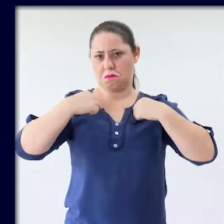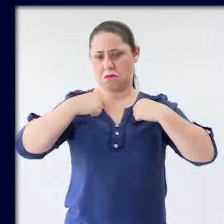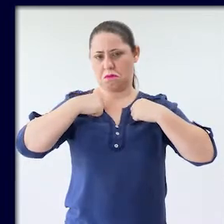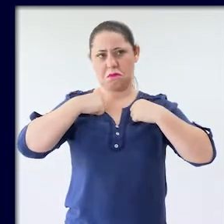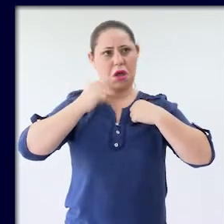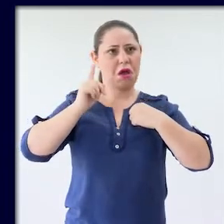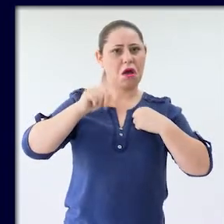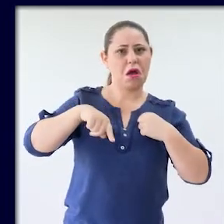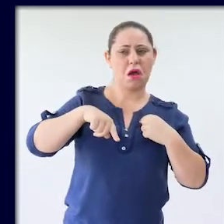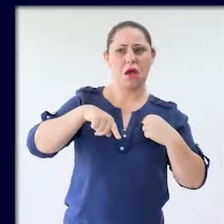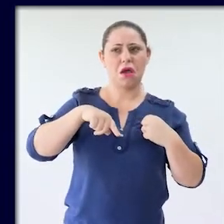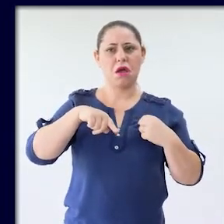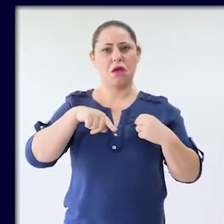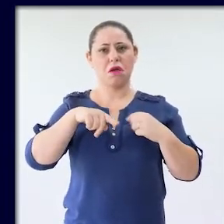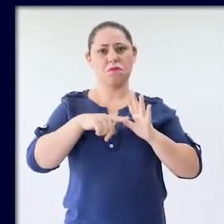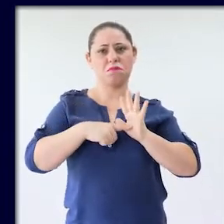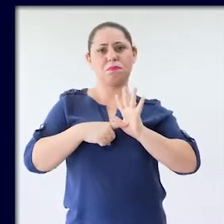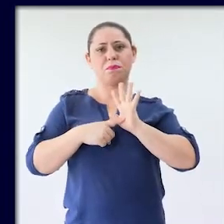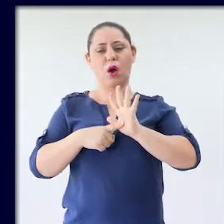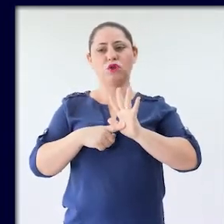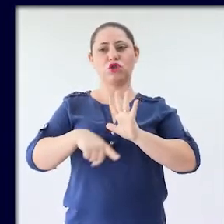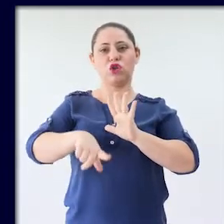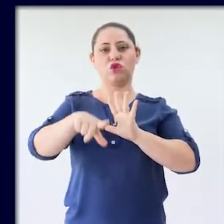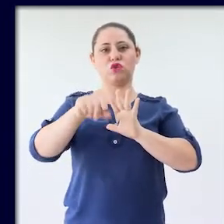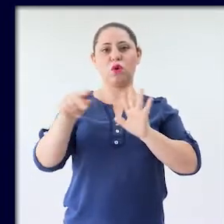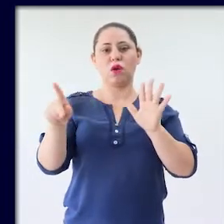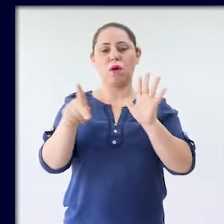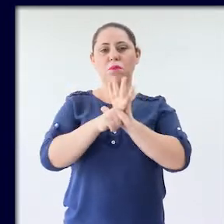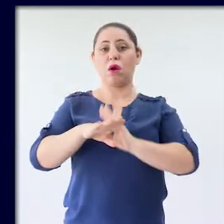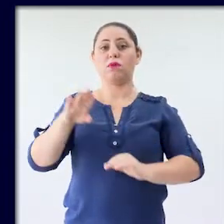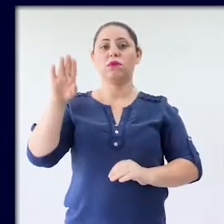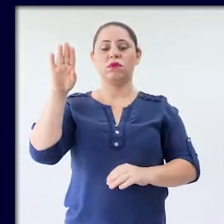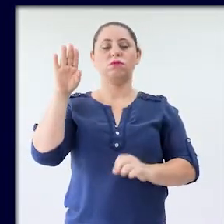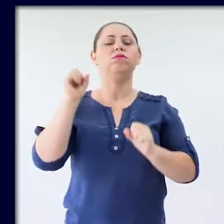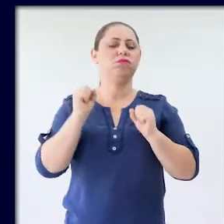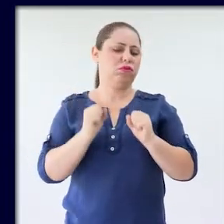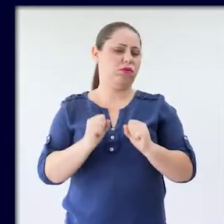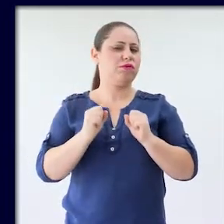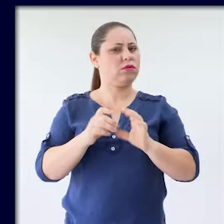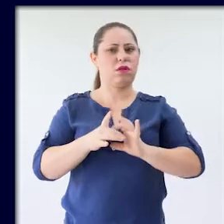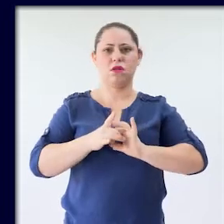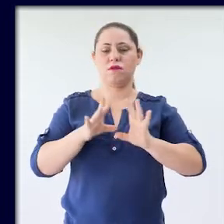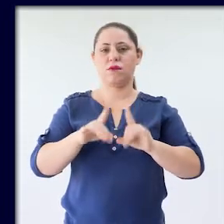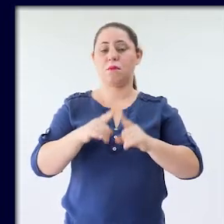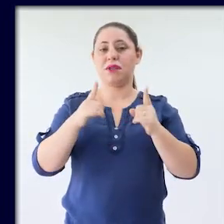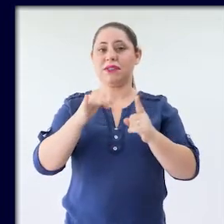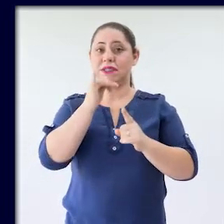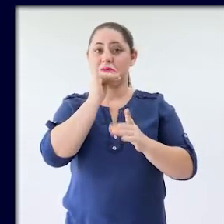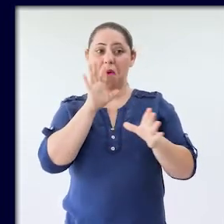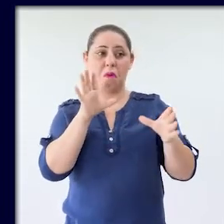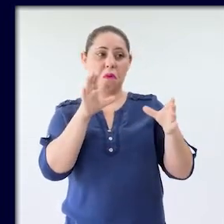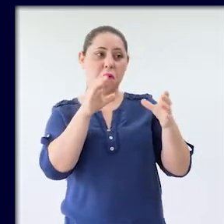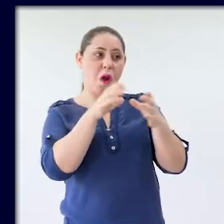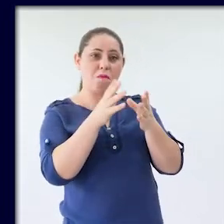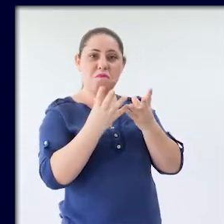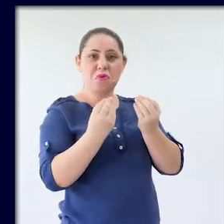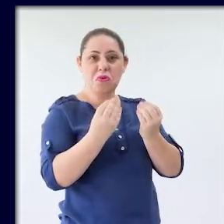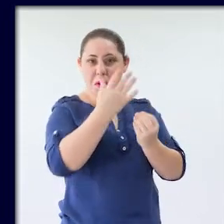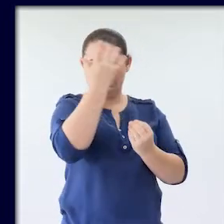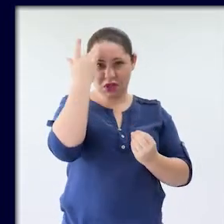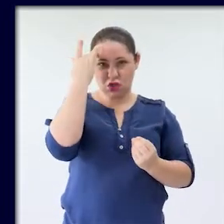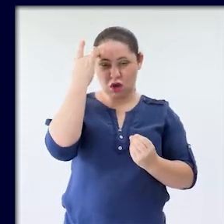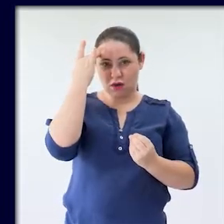camiseta, onde expressa a sua preferência em relação a um candidato, ele pode. Mas não pode haver, por exemplo, uma concentração